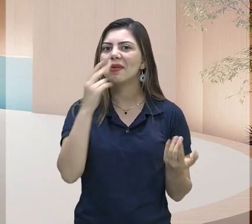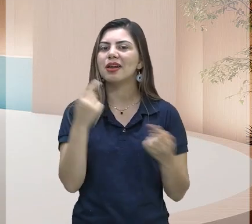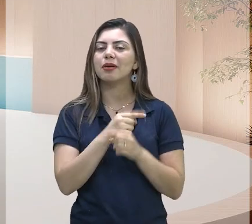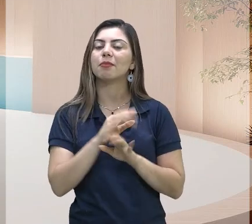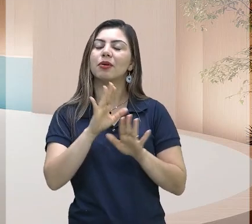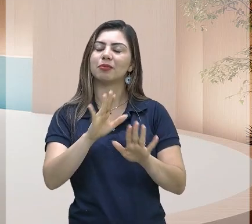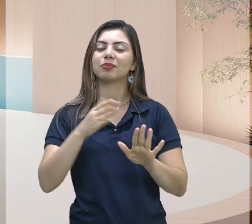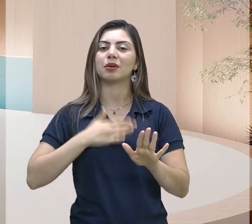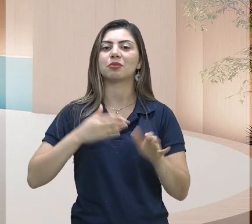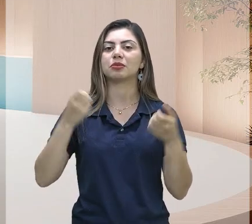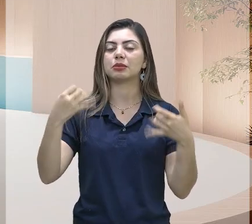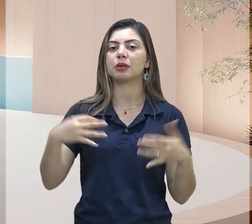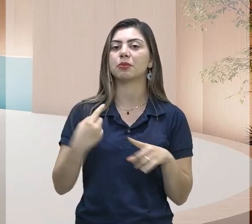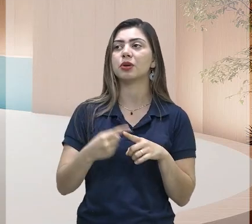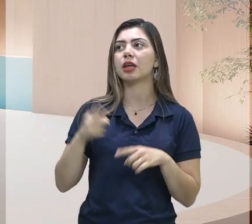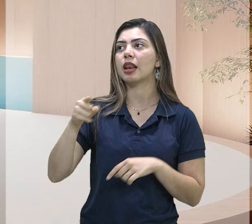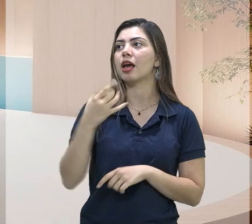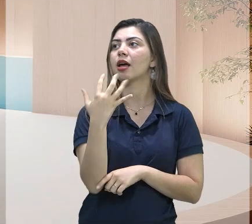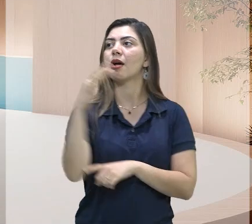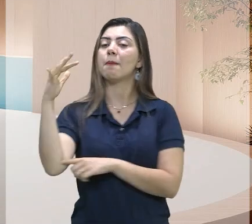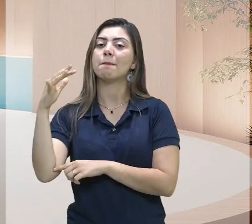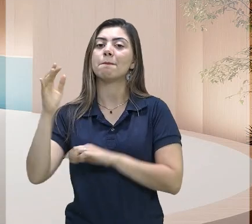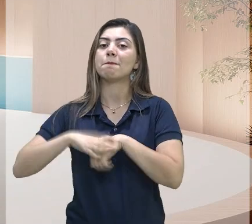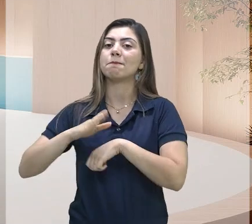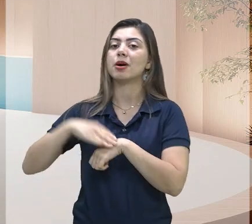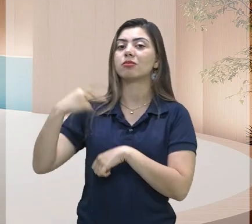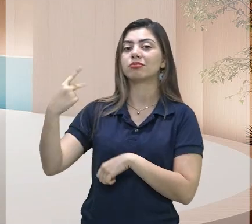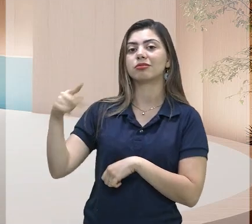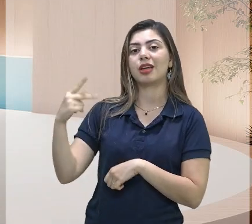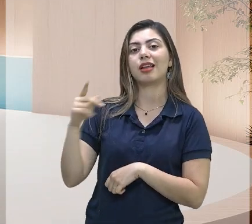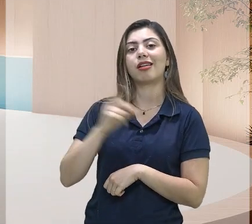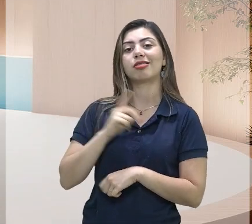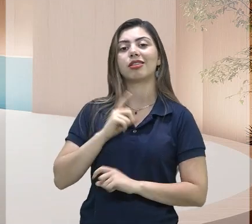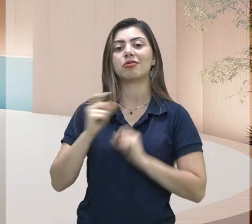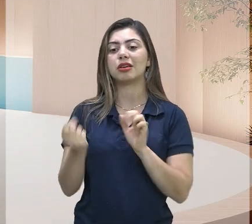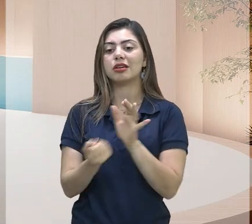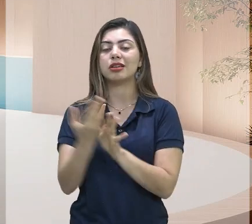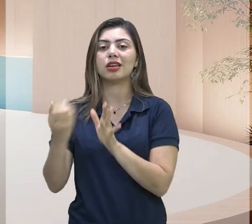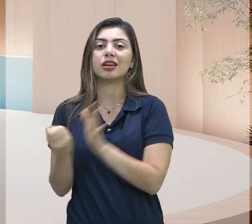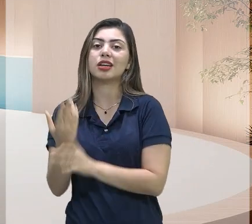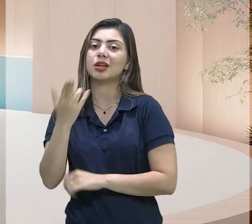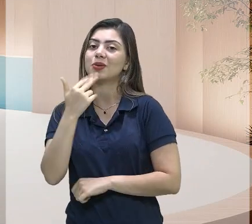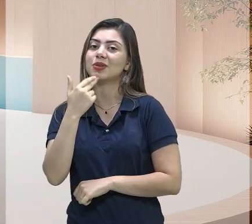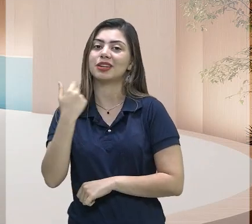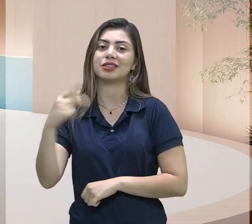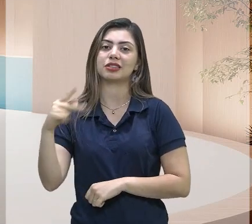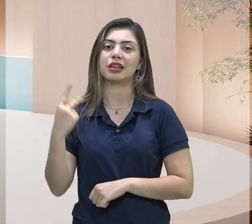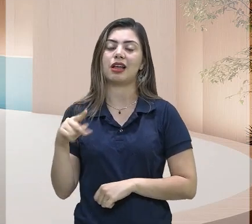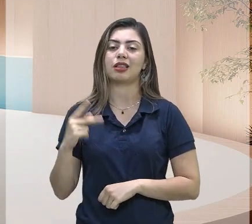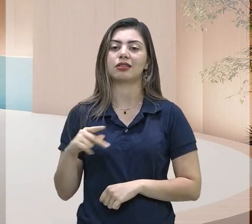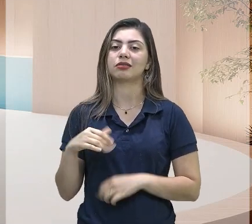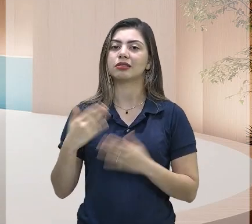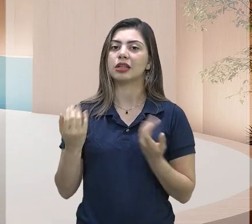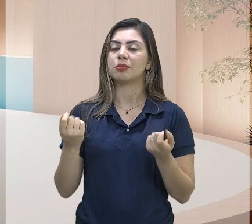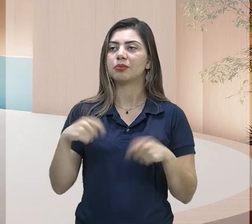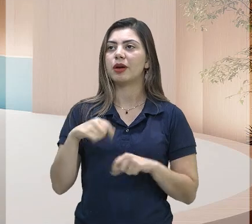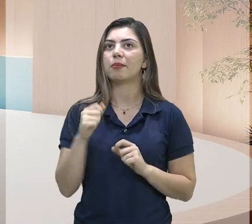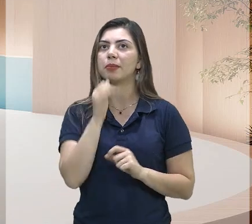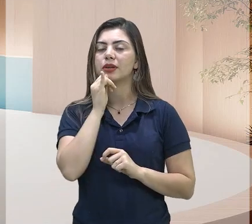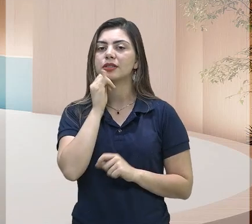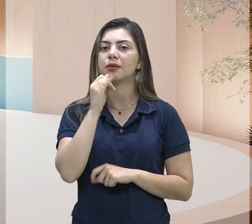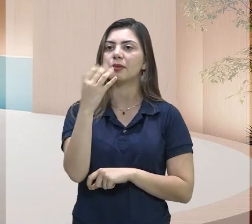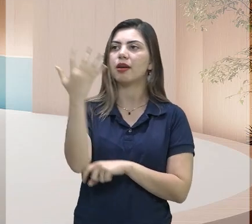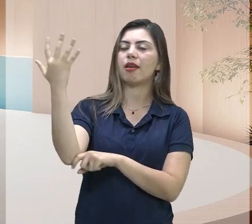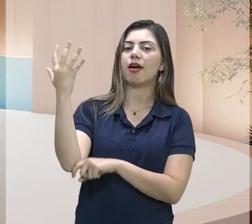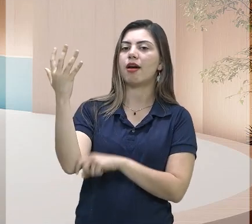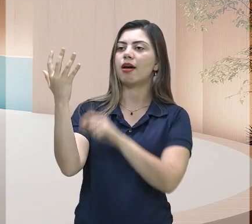né? Através da produção e decomposição ali de matérias orgânicas. Então, os galhos, as folhas, os animais